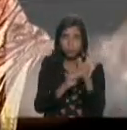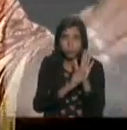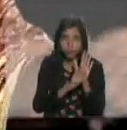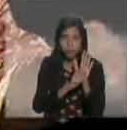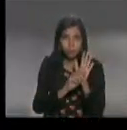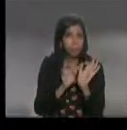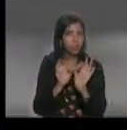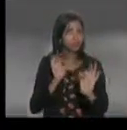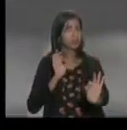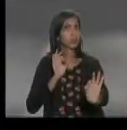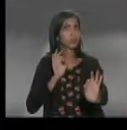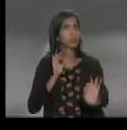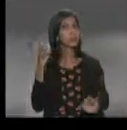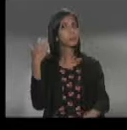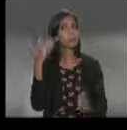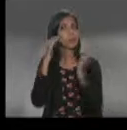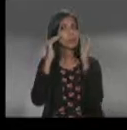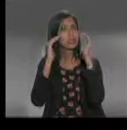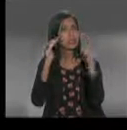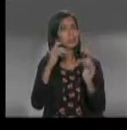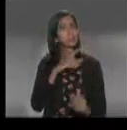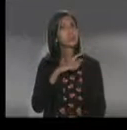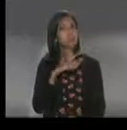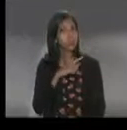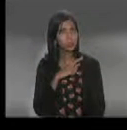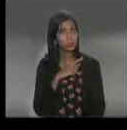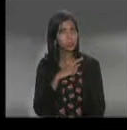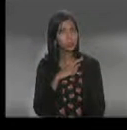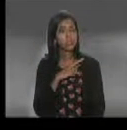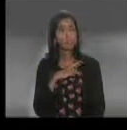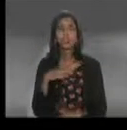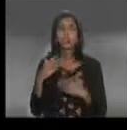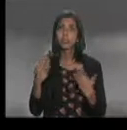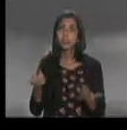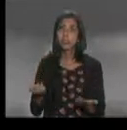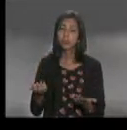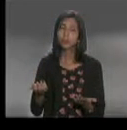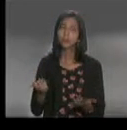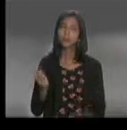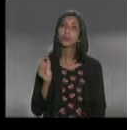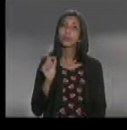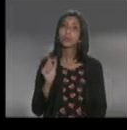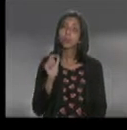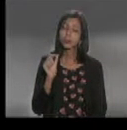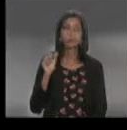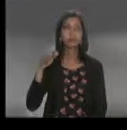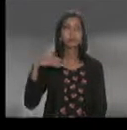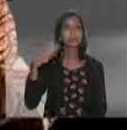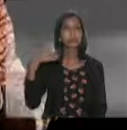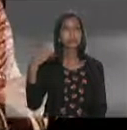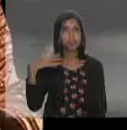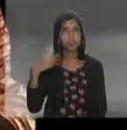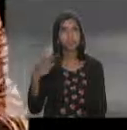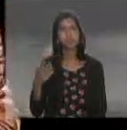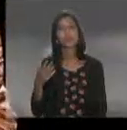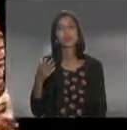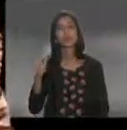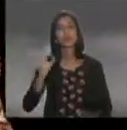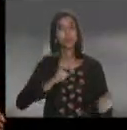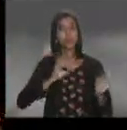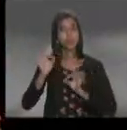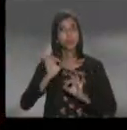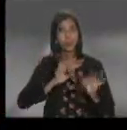o respeito que ainda tinha, né? Então, e depois que eu tive